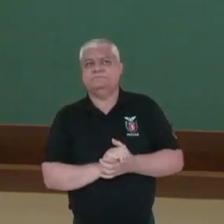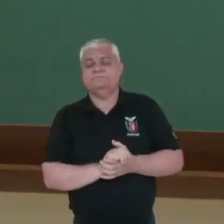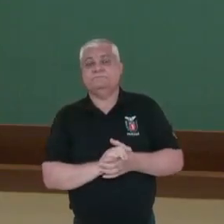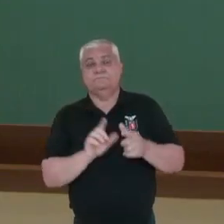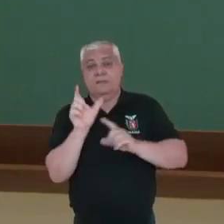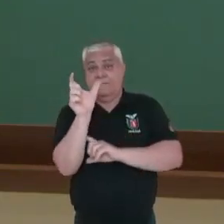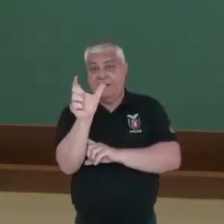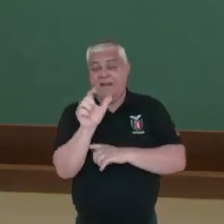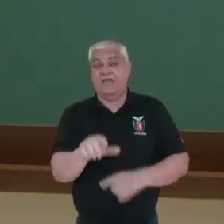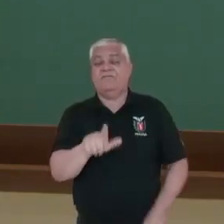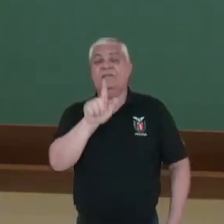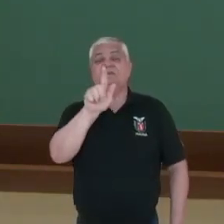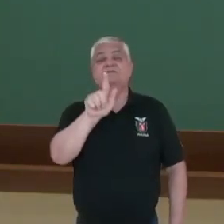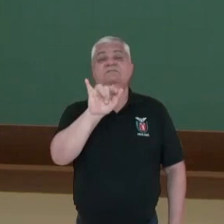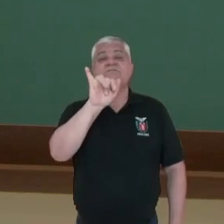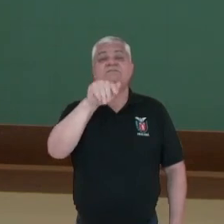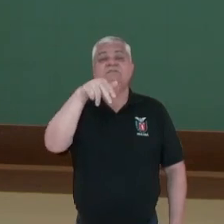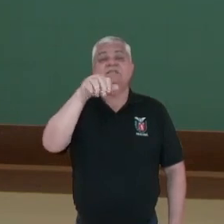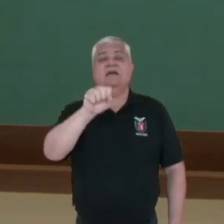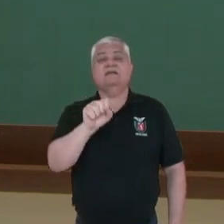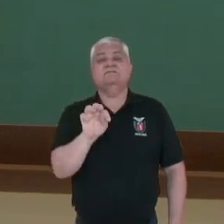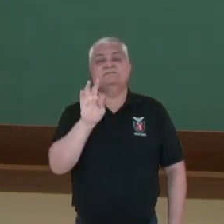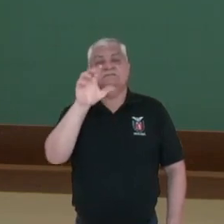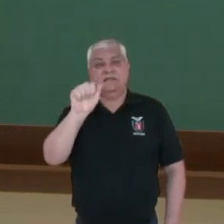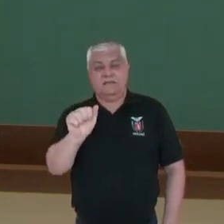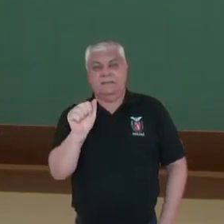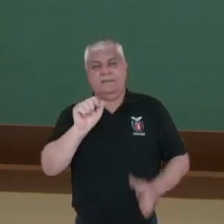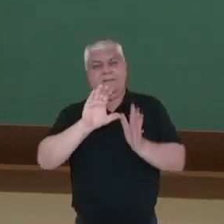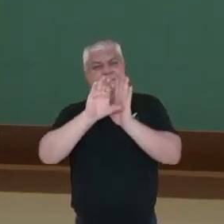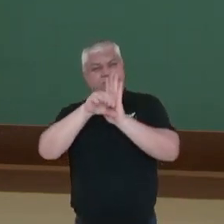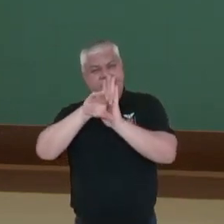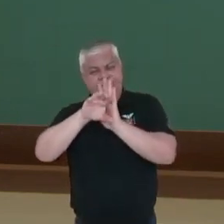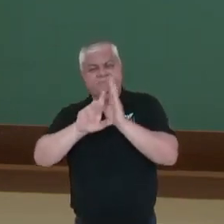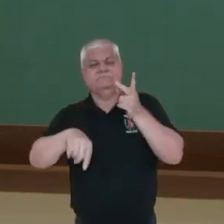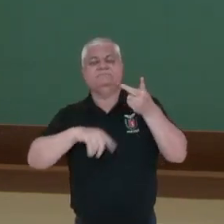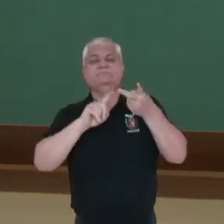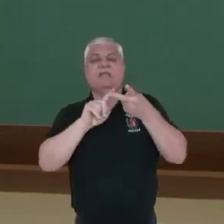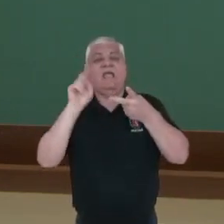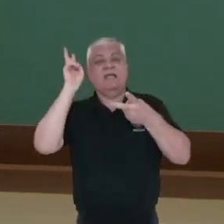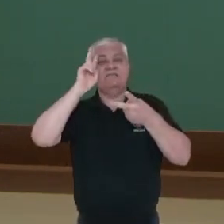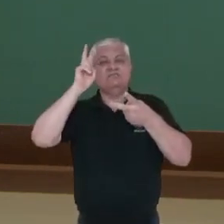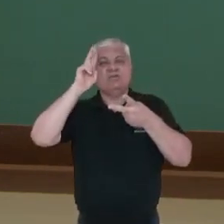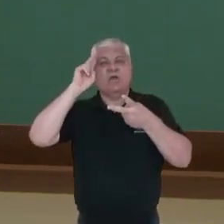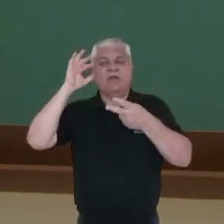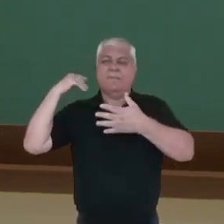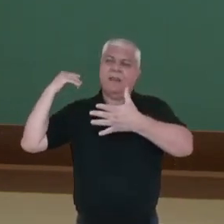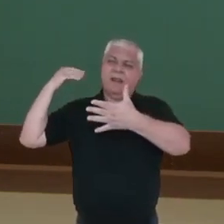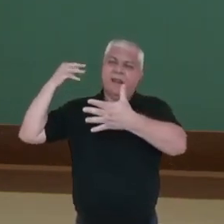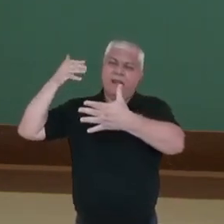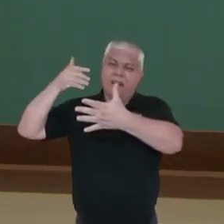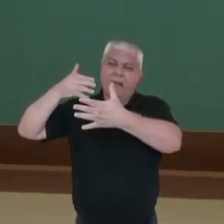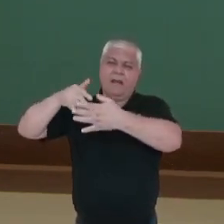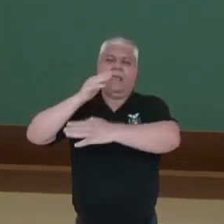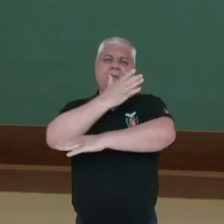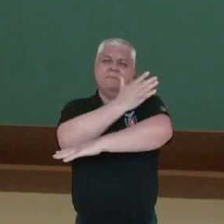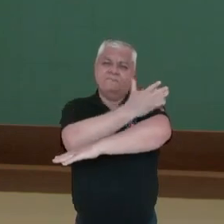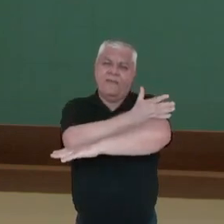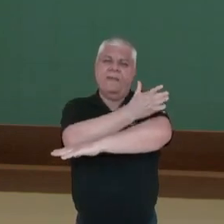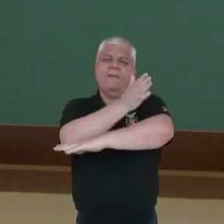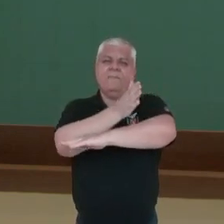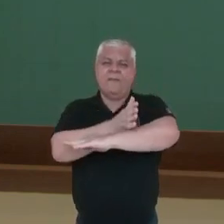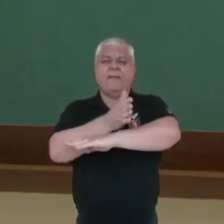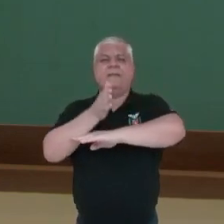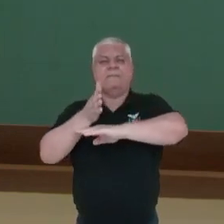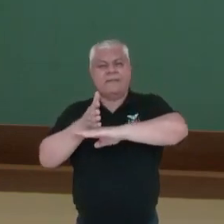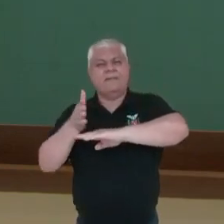definição de ginástica o que que é ginástica a história um pouquinho da história que ela vem lá da pré-história até chegar